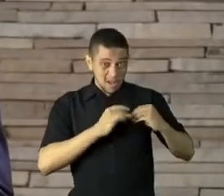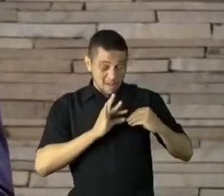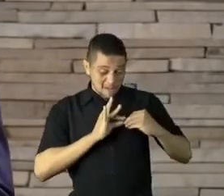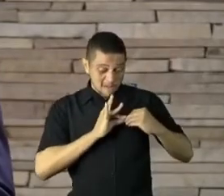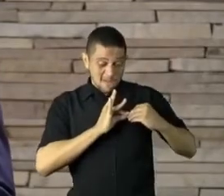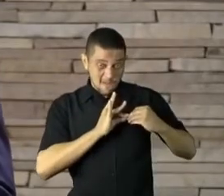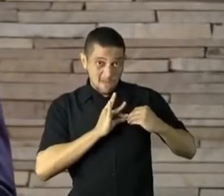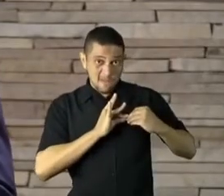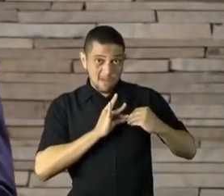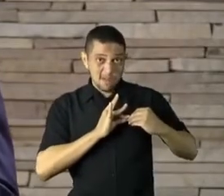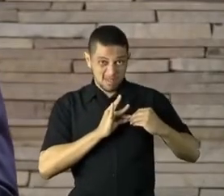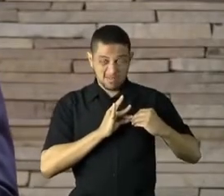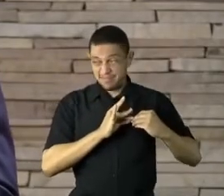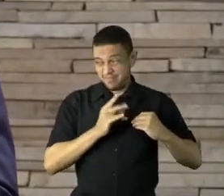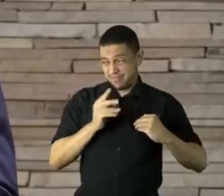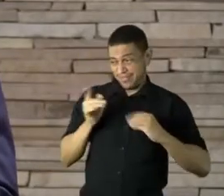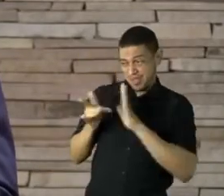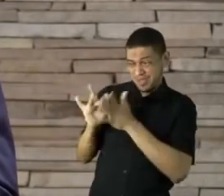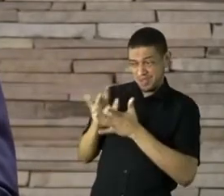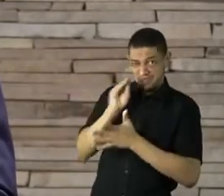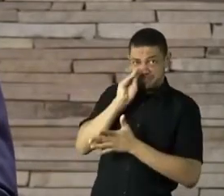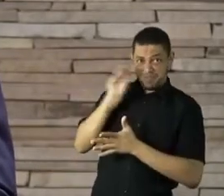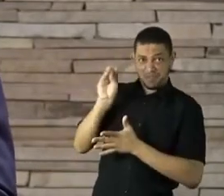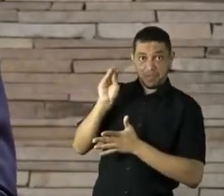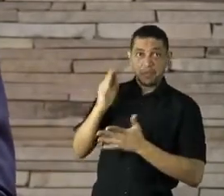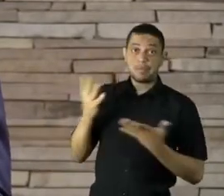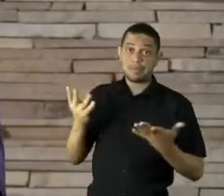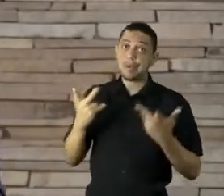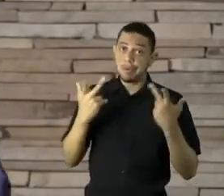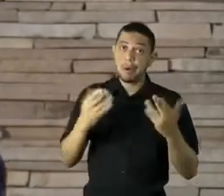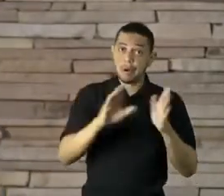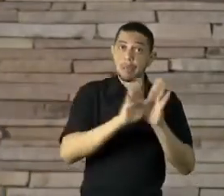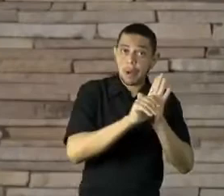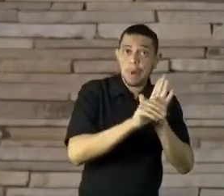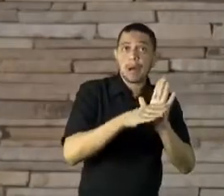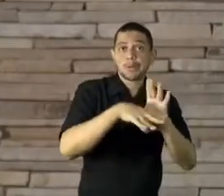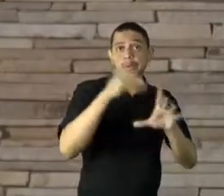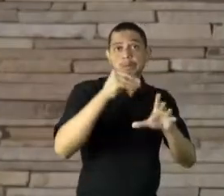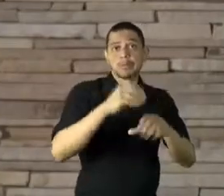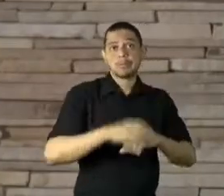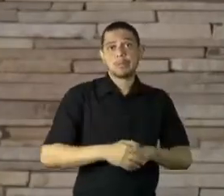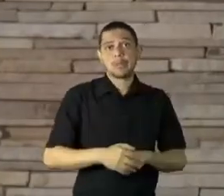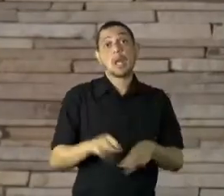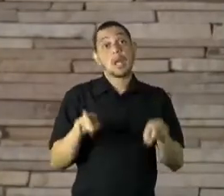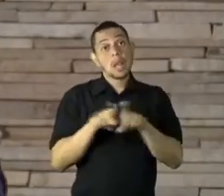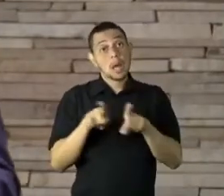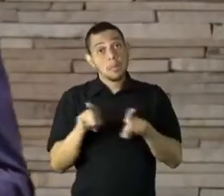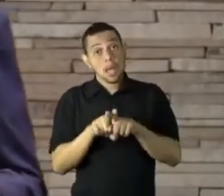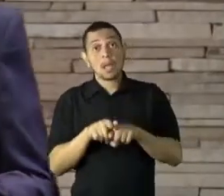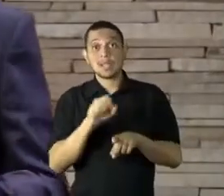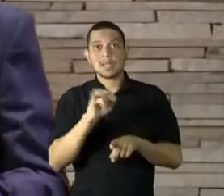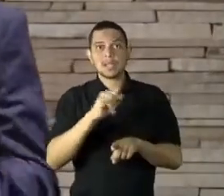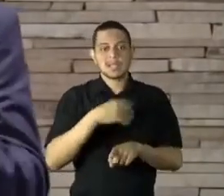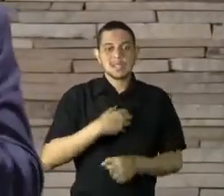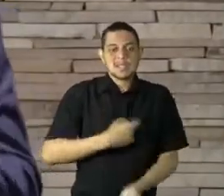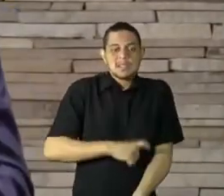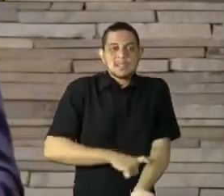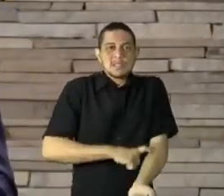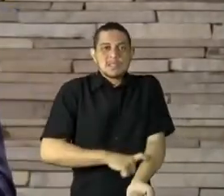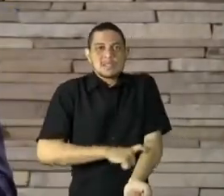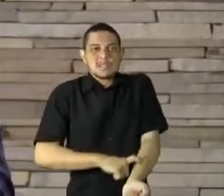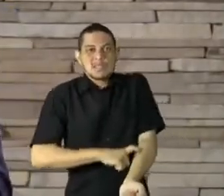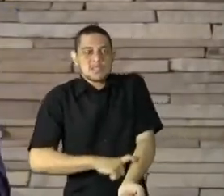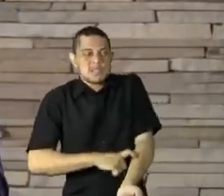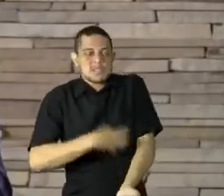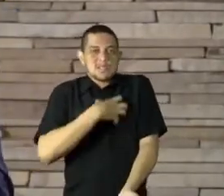Jesus e Nós escolhemos Barrabás quando decidimos guardar o rancor no nosso coração porque não conseguimos